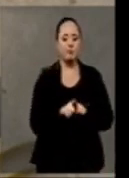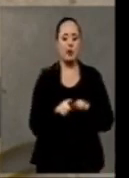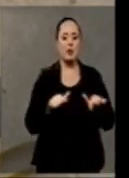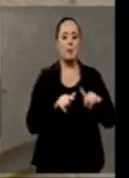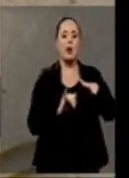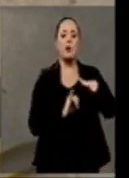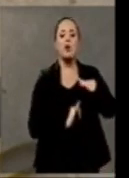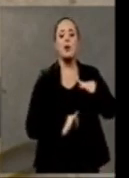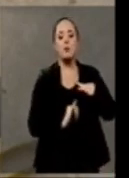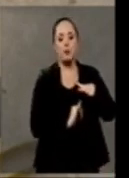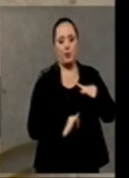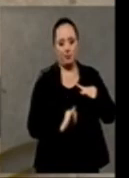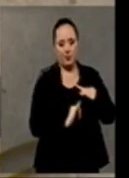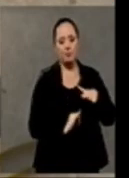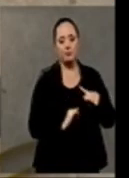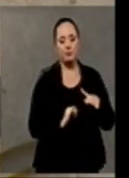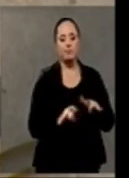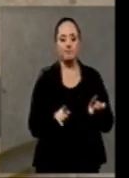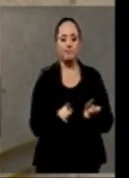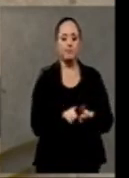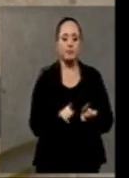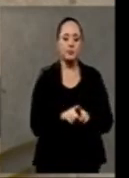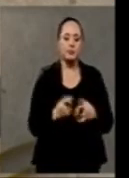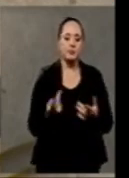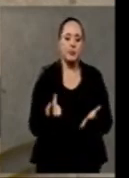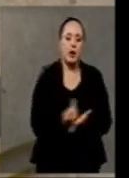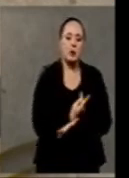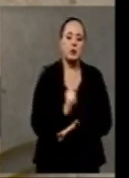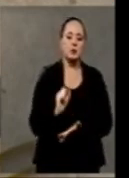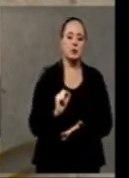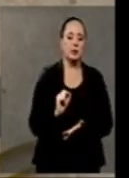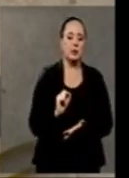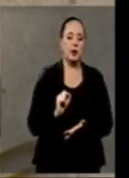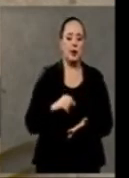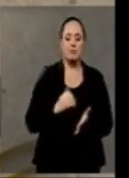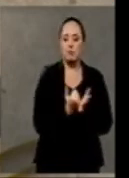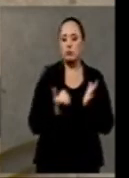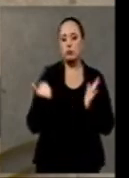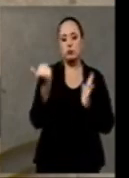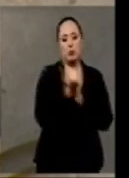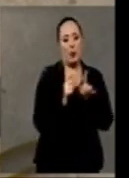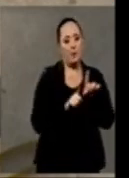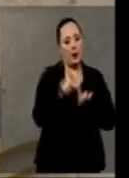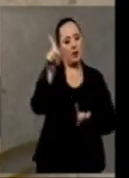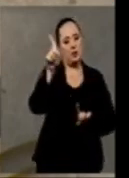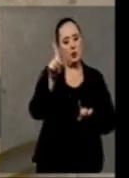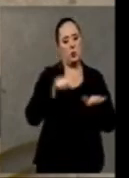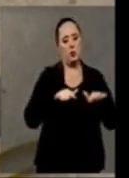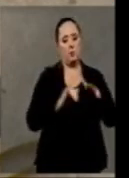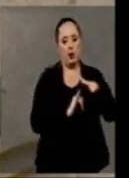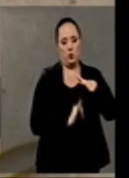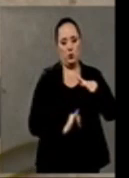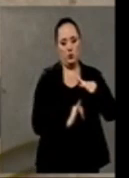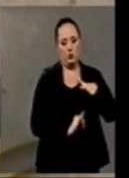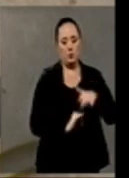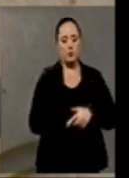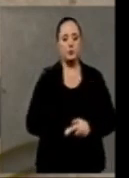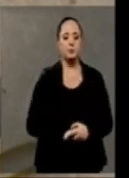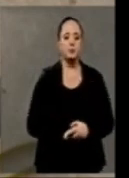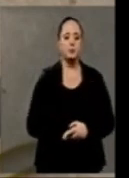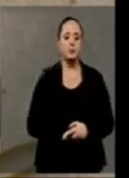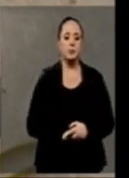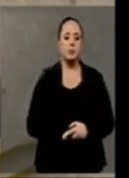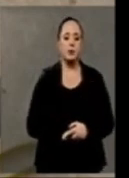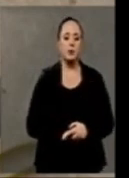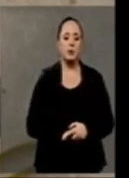a qual também atingiu níveis recordes nos últimos anos também o número